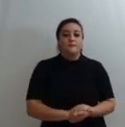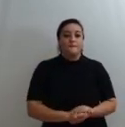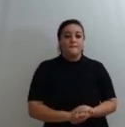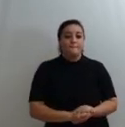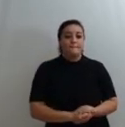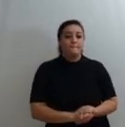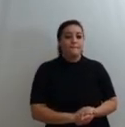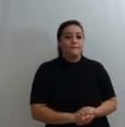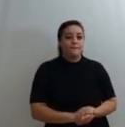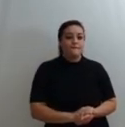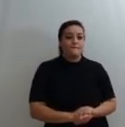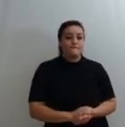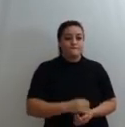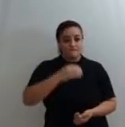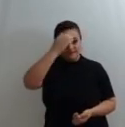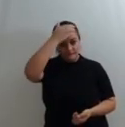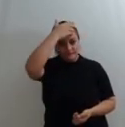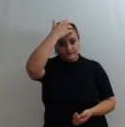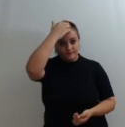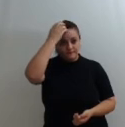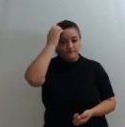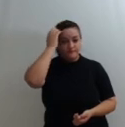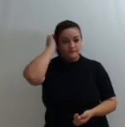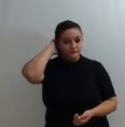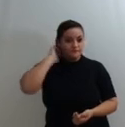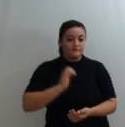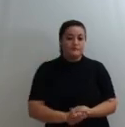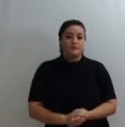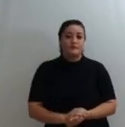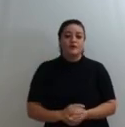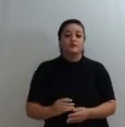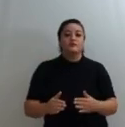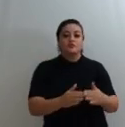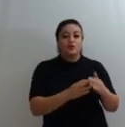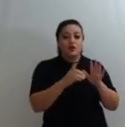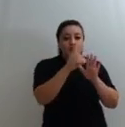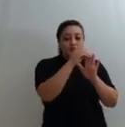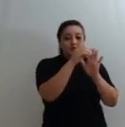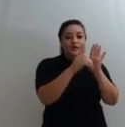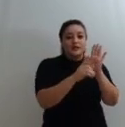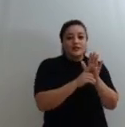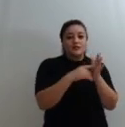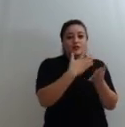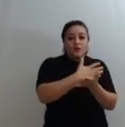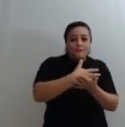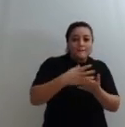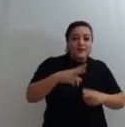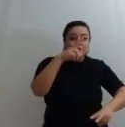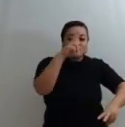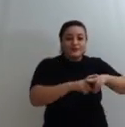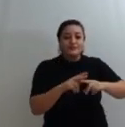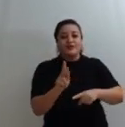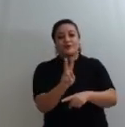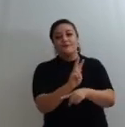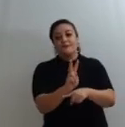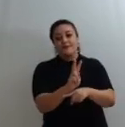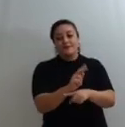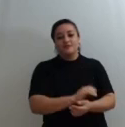isso estava concretamente indicado no decreto inicial de prisão preventiva, em que se